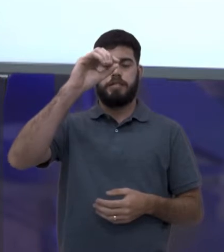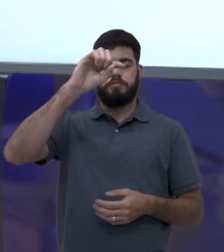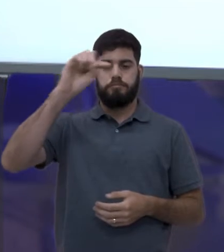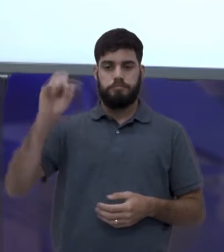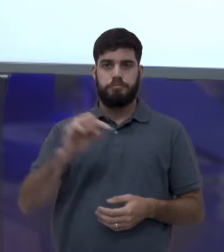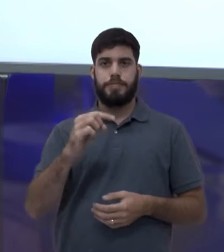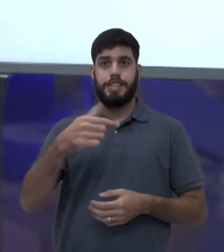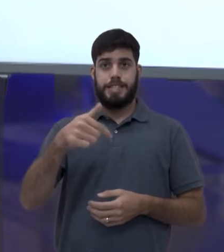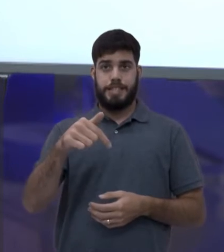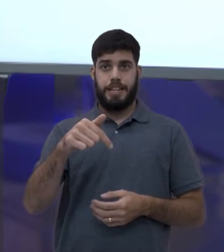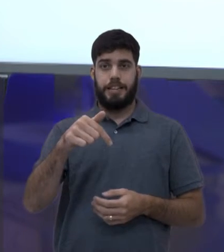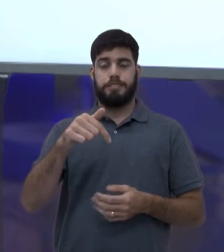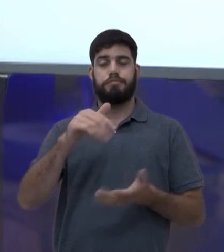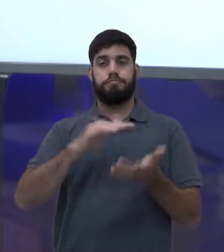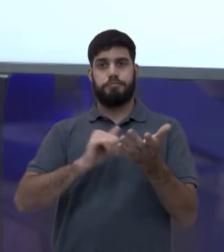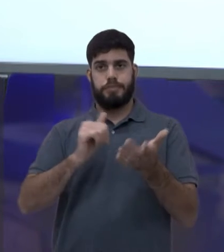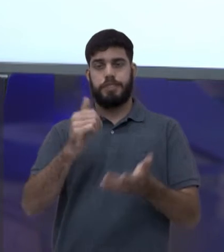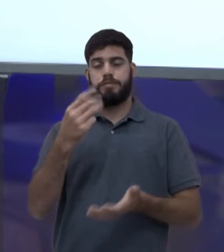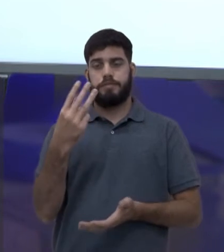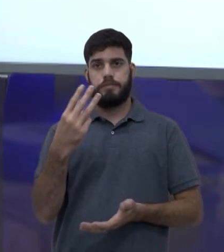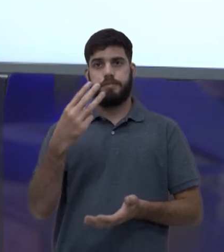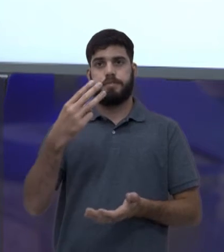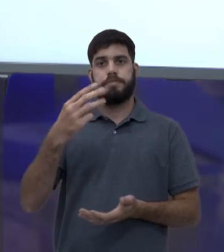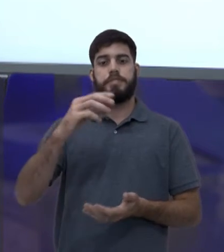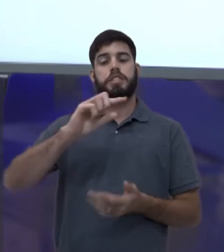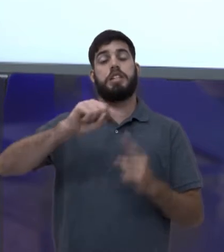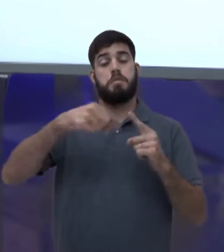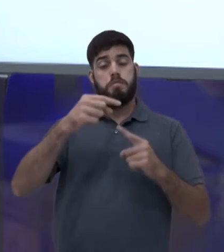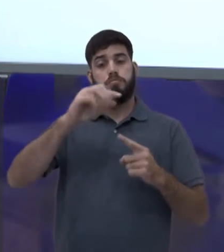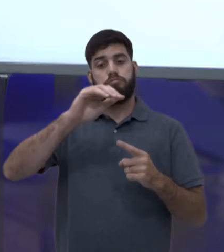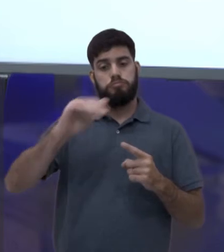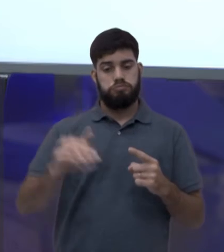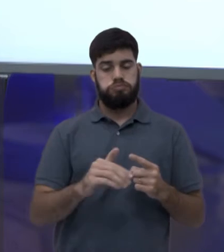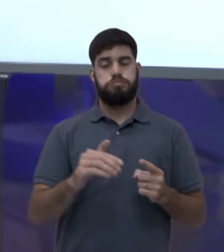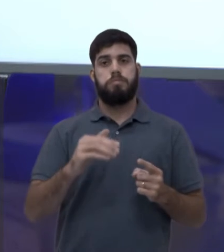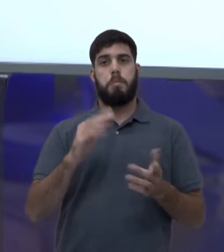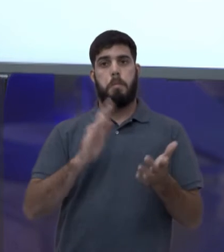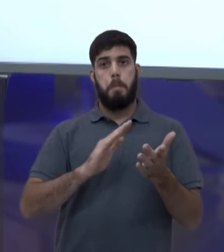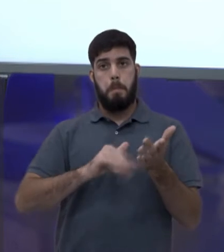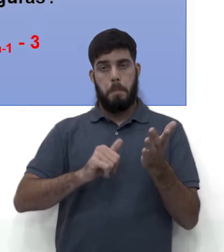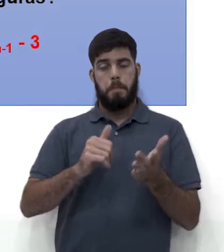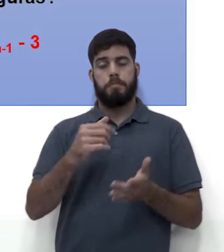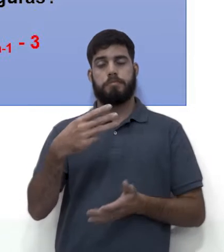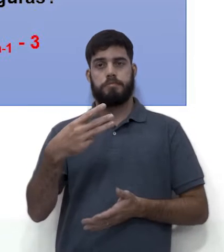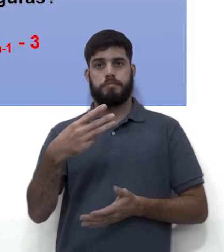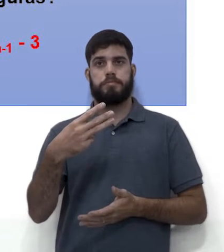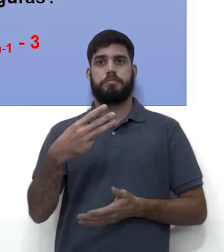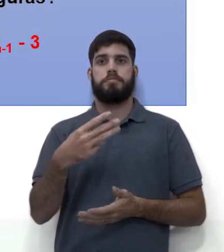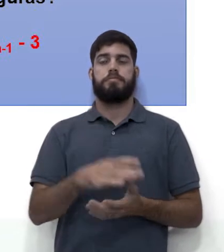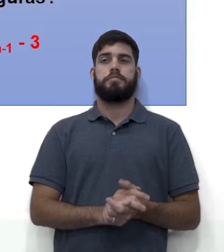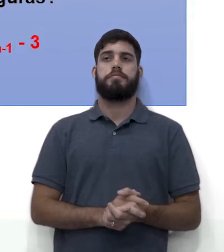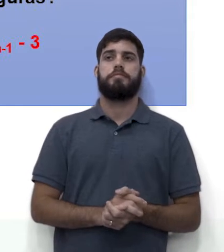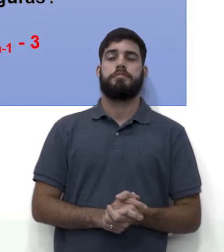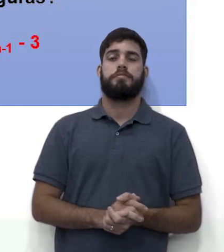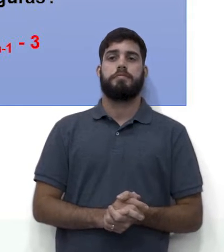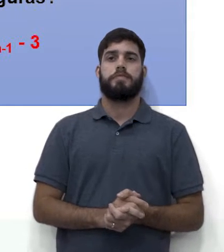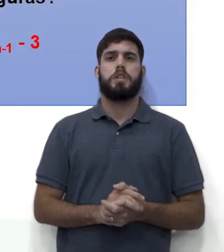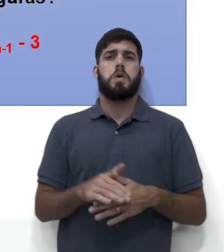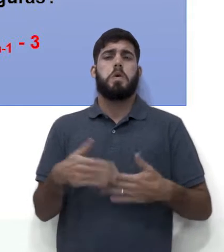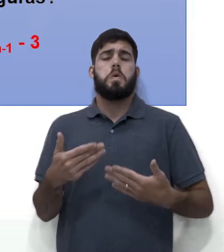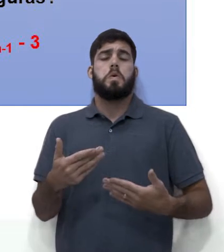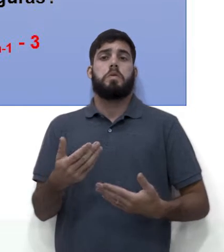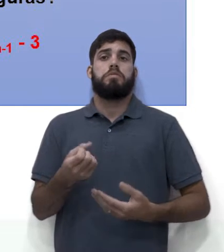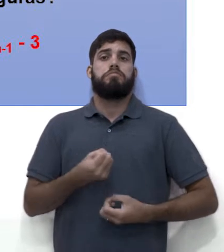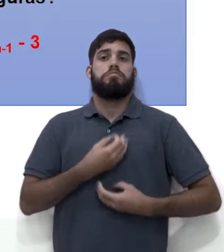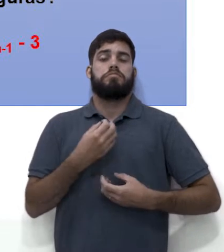diminuiu 3 e do 7 para o 4 diminuiu também 3 bonequinhas. E qual seria a expressão algébrica